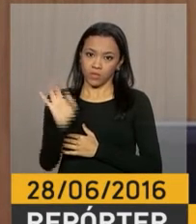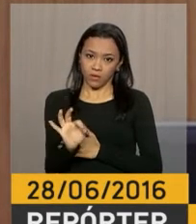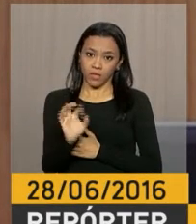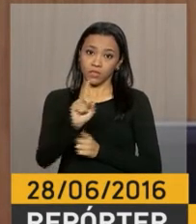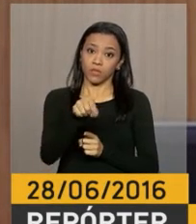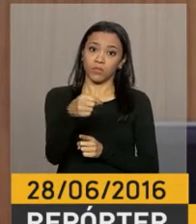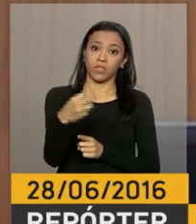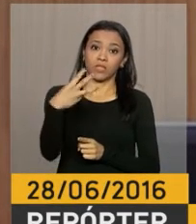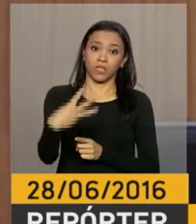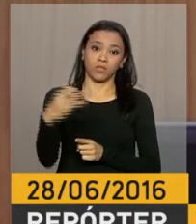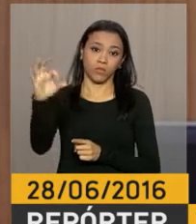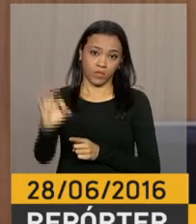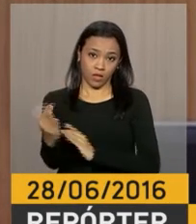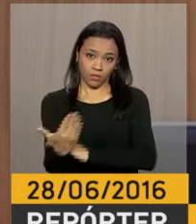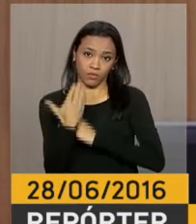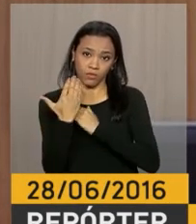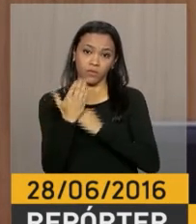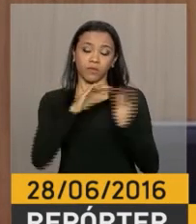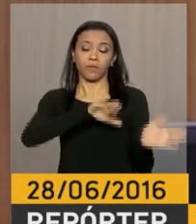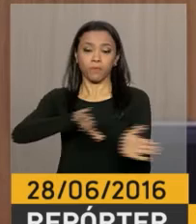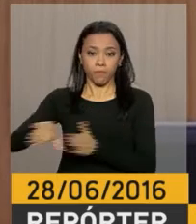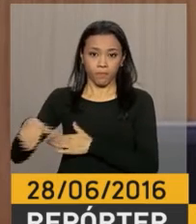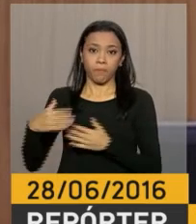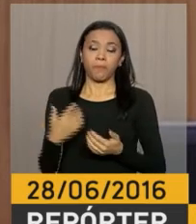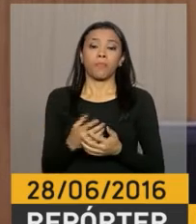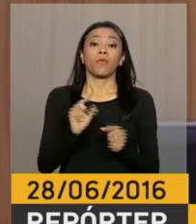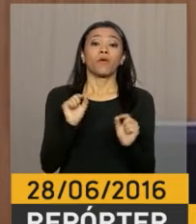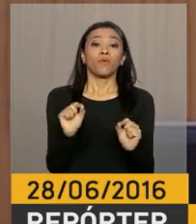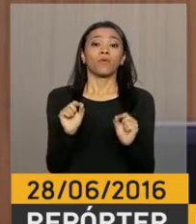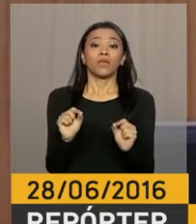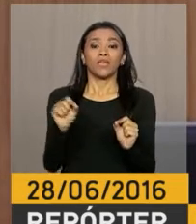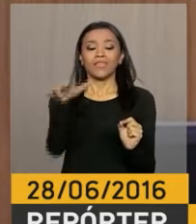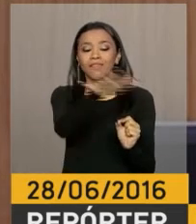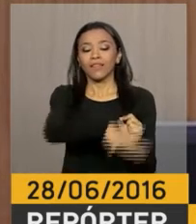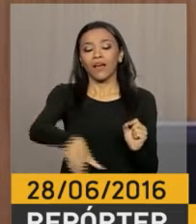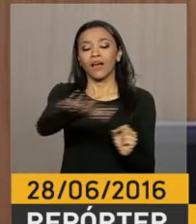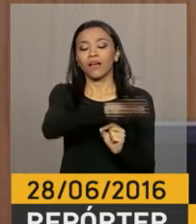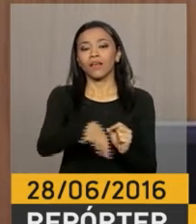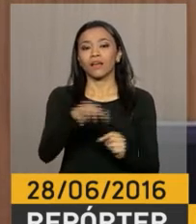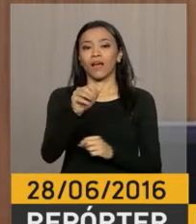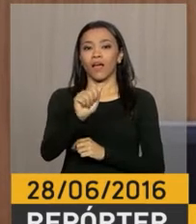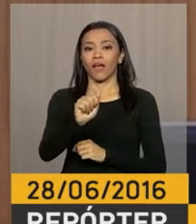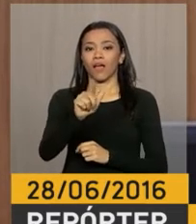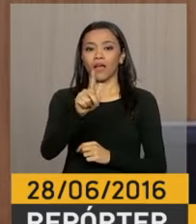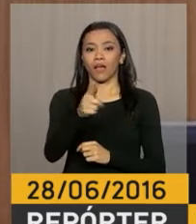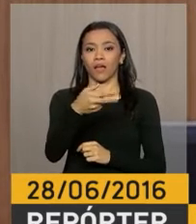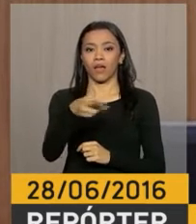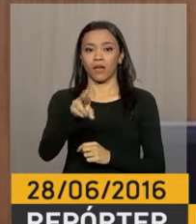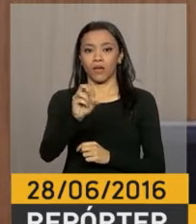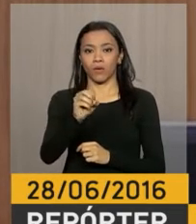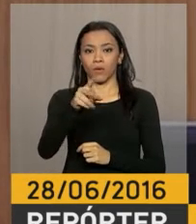de percentagem. No que diz respeito à oferta agropecuária, que em 2015